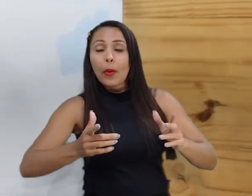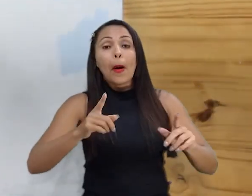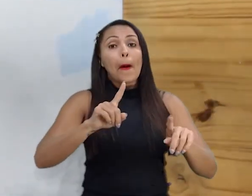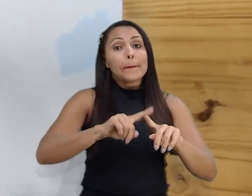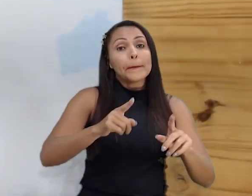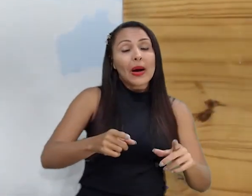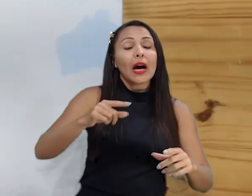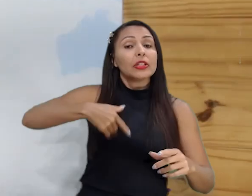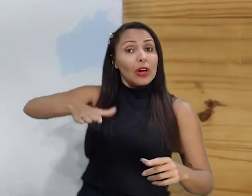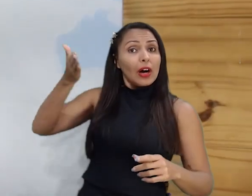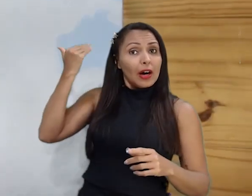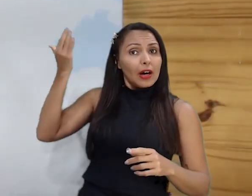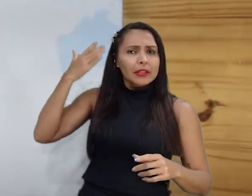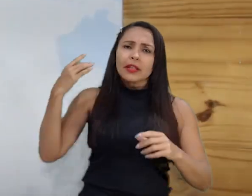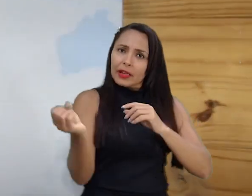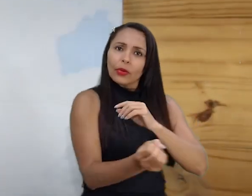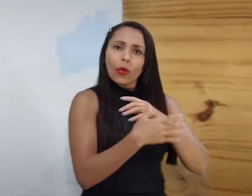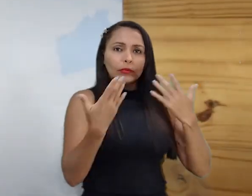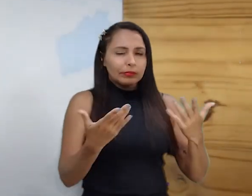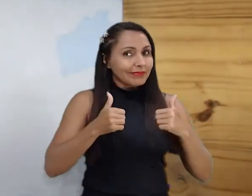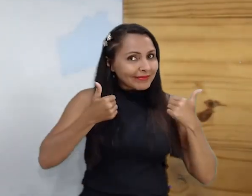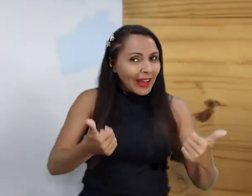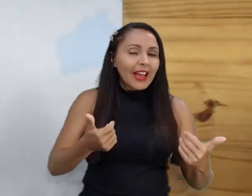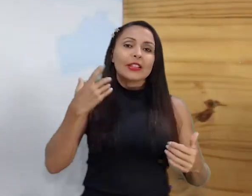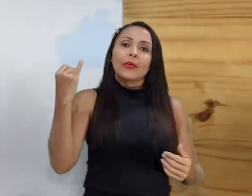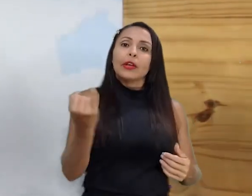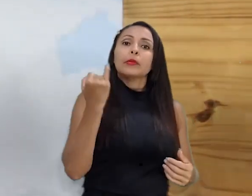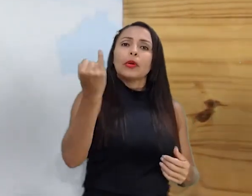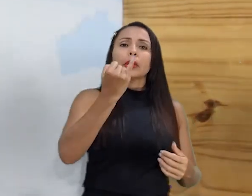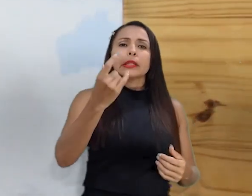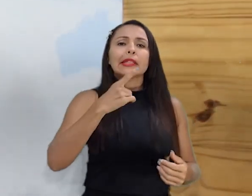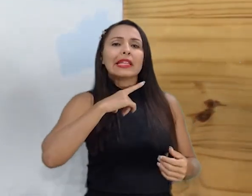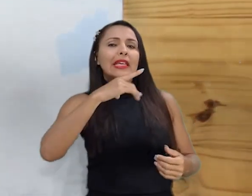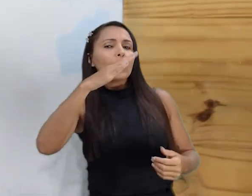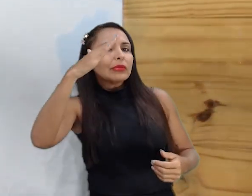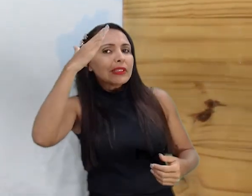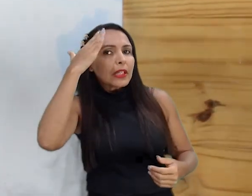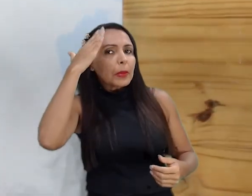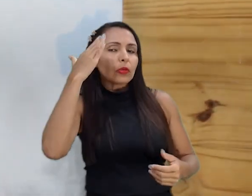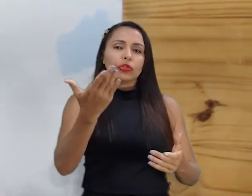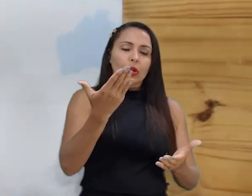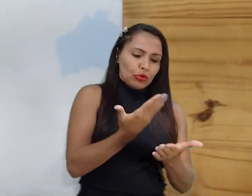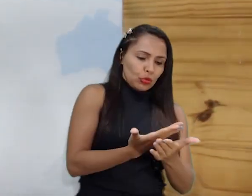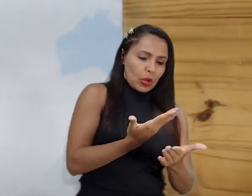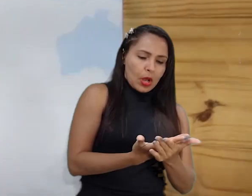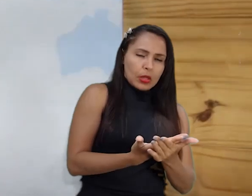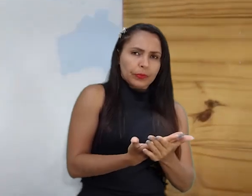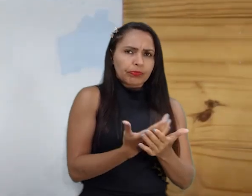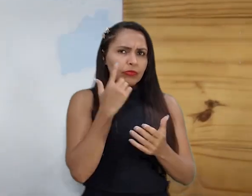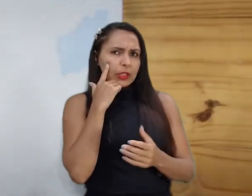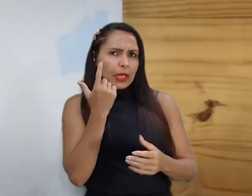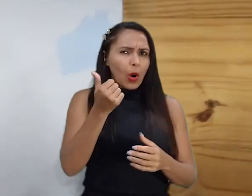era sim algo super inovador, tá? É muito importante que a gente tenha esse entendimento quando estamos estudando, quando estamos analisando